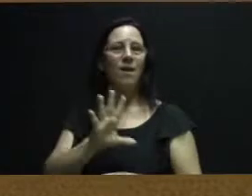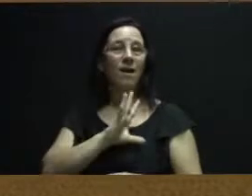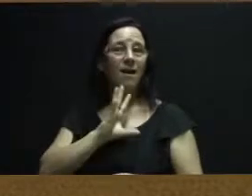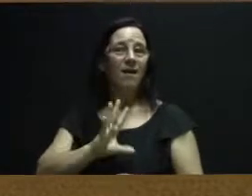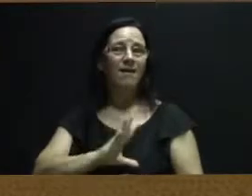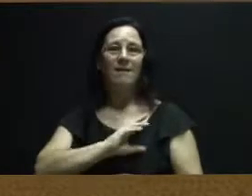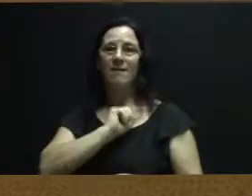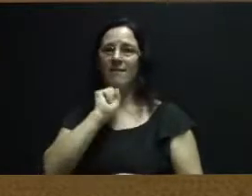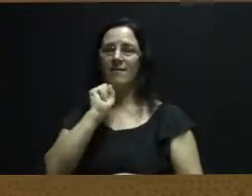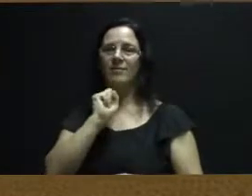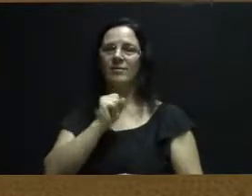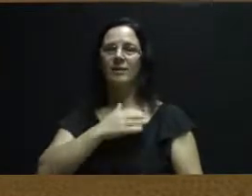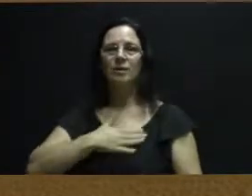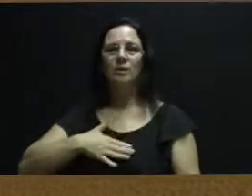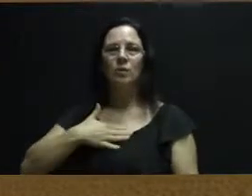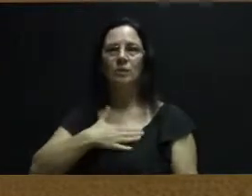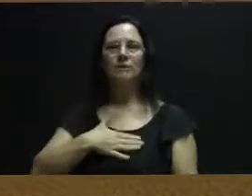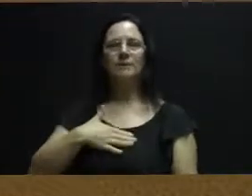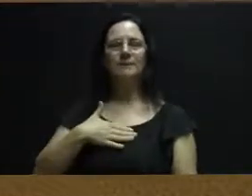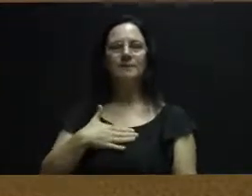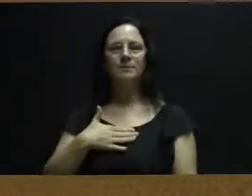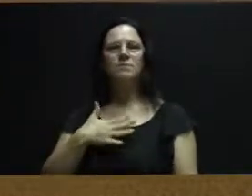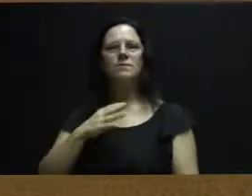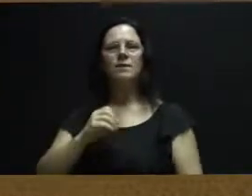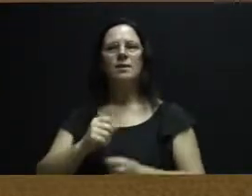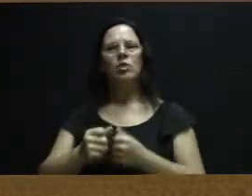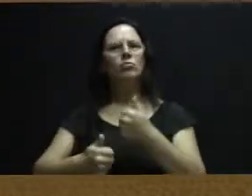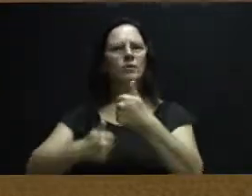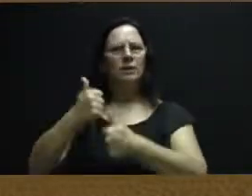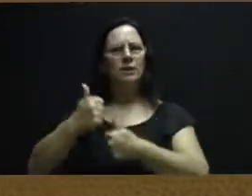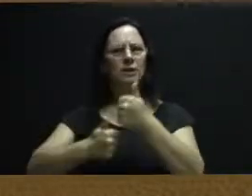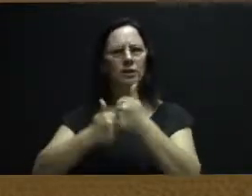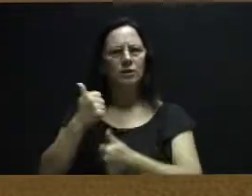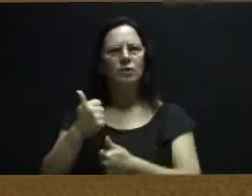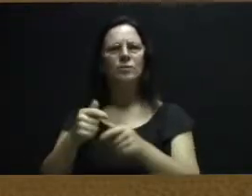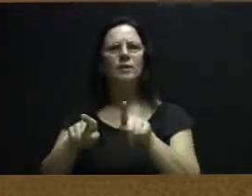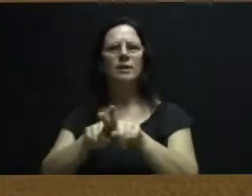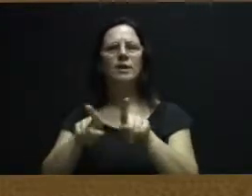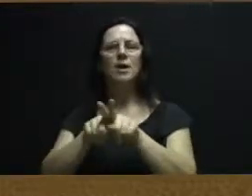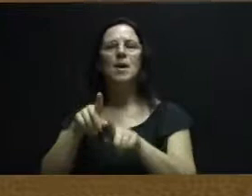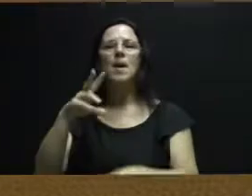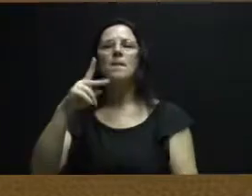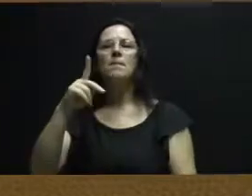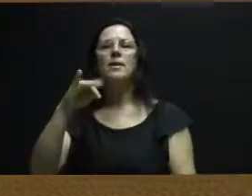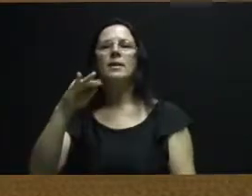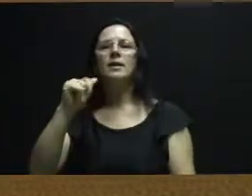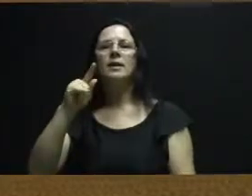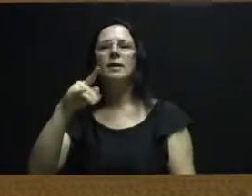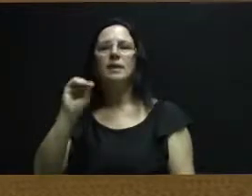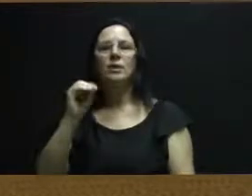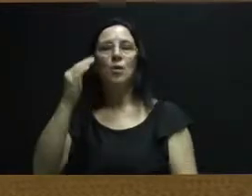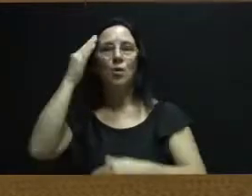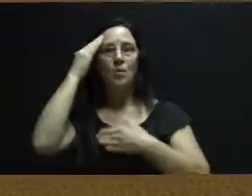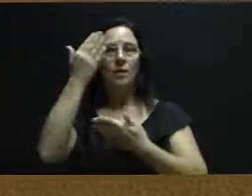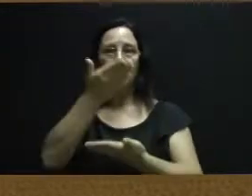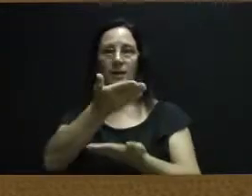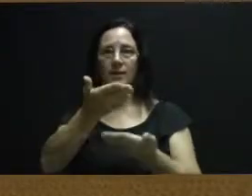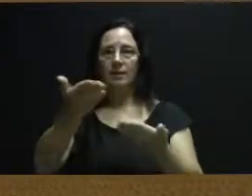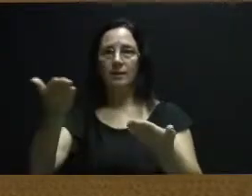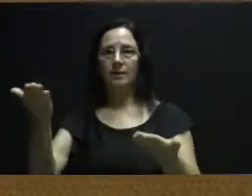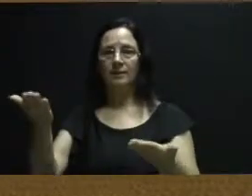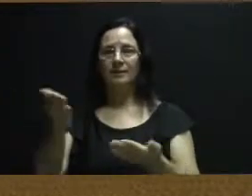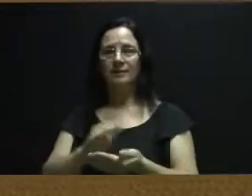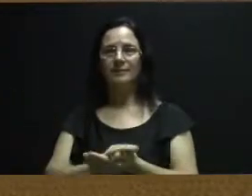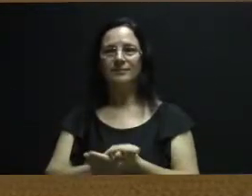ela mais gosta de fazer, que é o atletismo, o pedestrianismo, no caso, a modalidade dela. Obrigado a todas as autoridades, não tenho